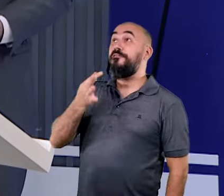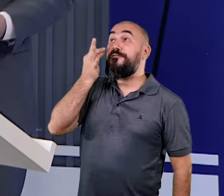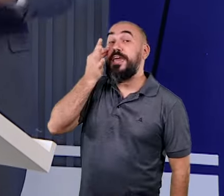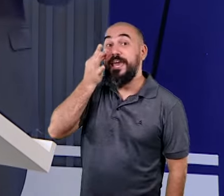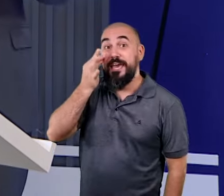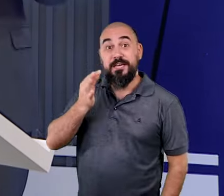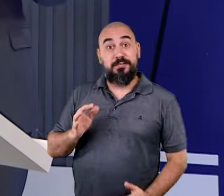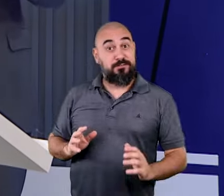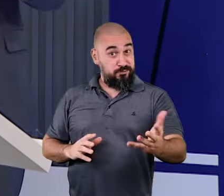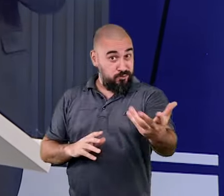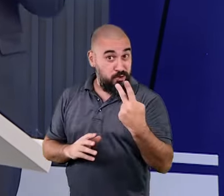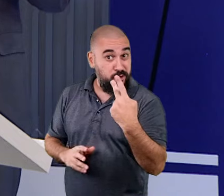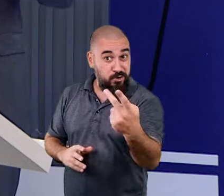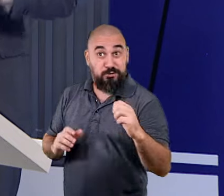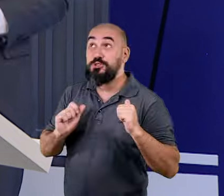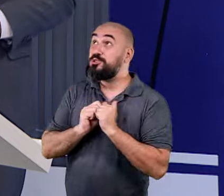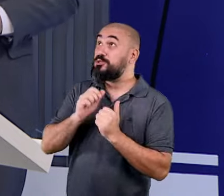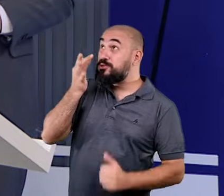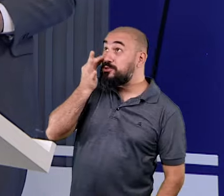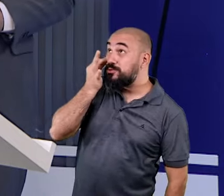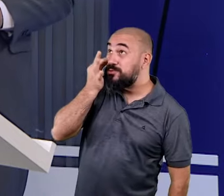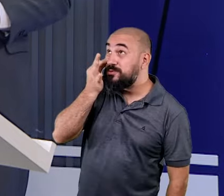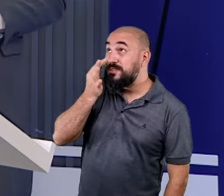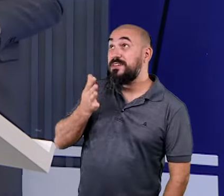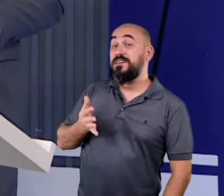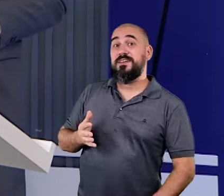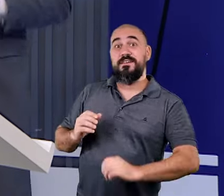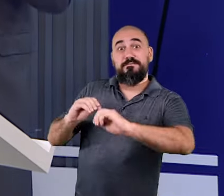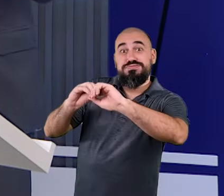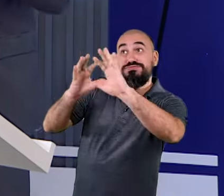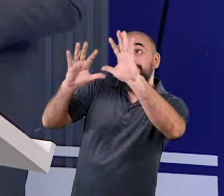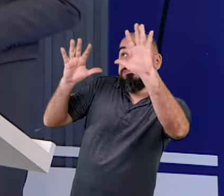juntos, contemplando o céu, o